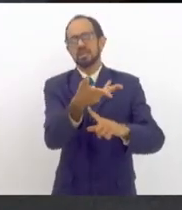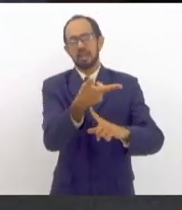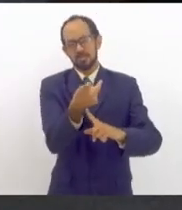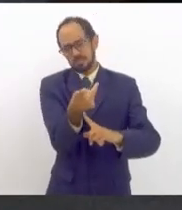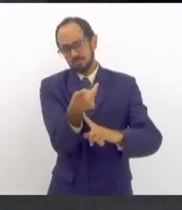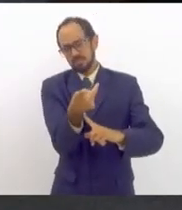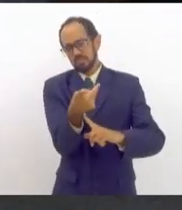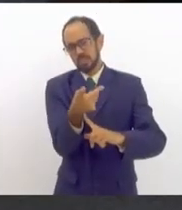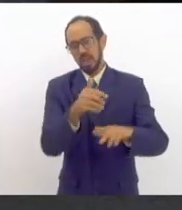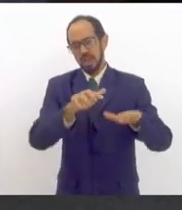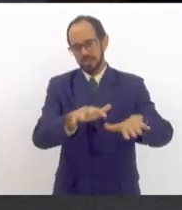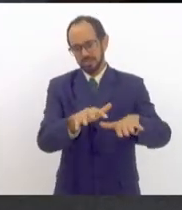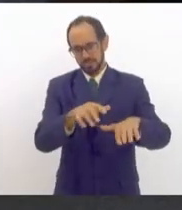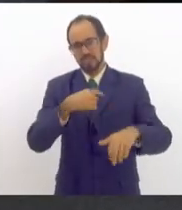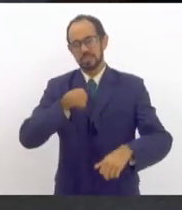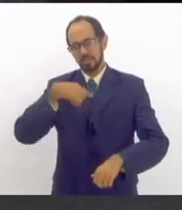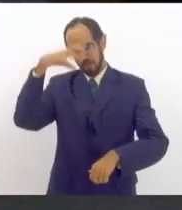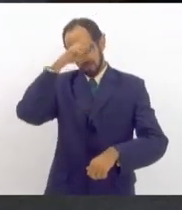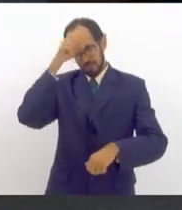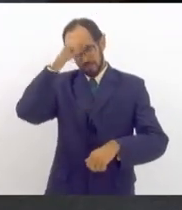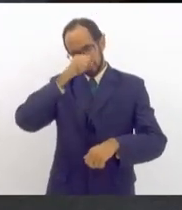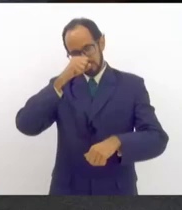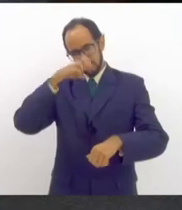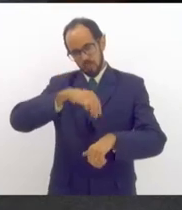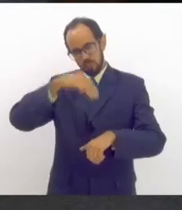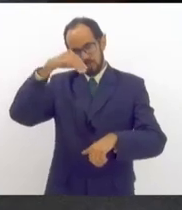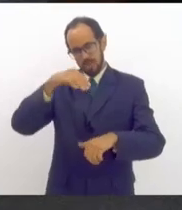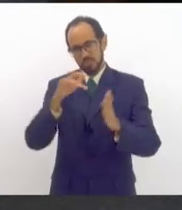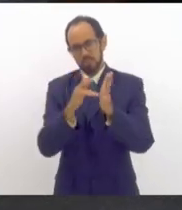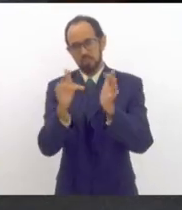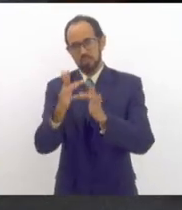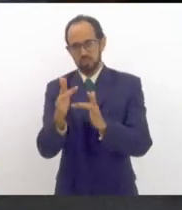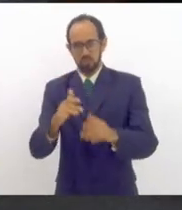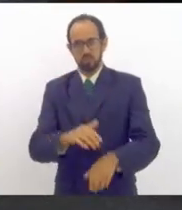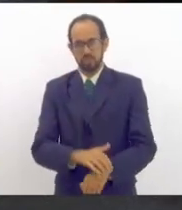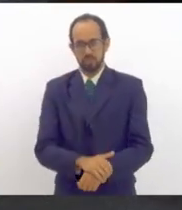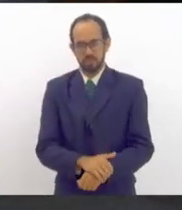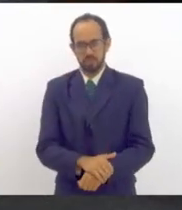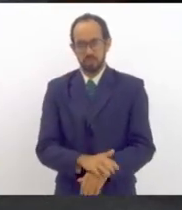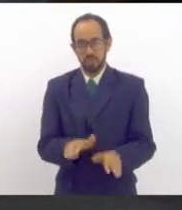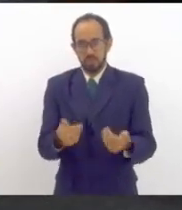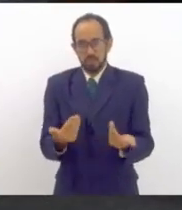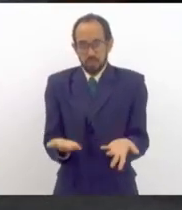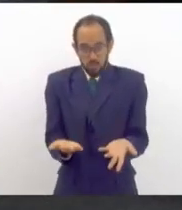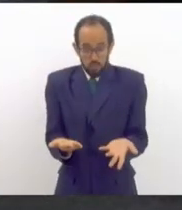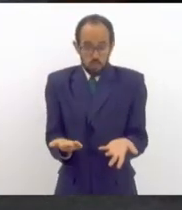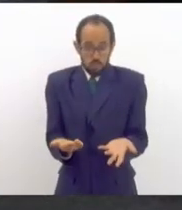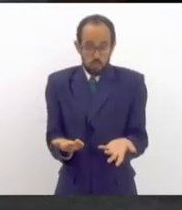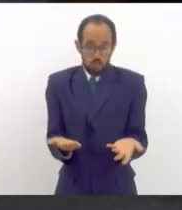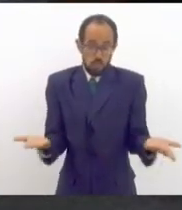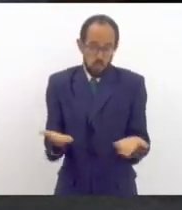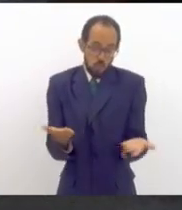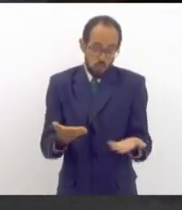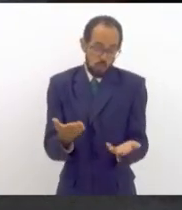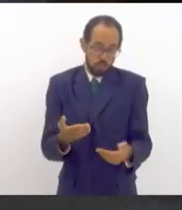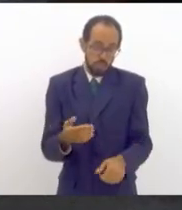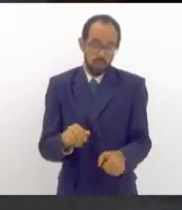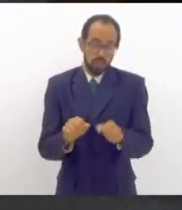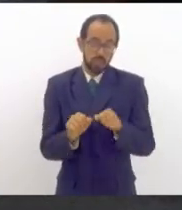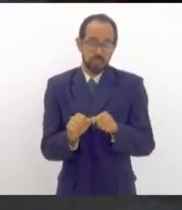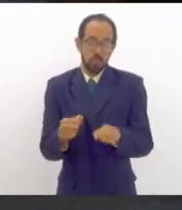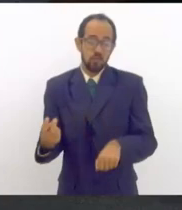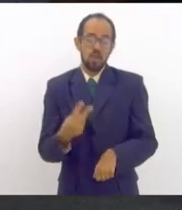que aprendi com um mestre Jesus Cristo então que nós possamos Então hoje fazer valer a nossa voz de verdade